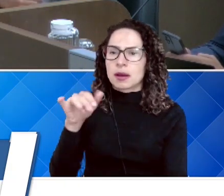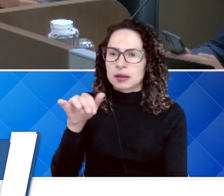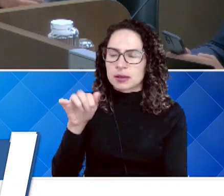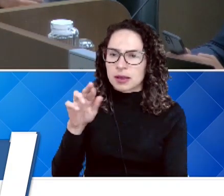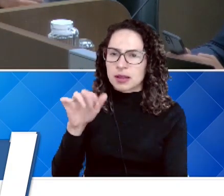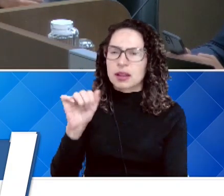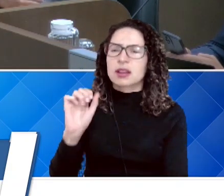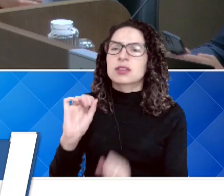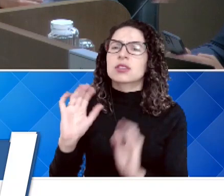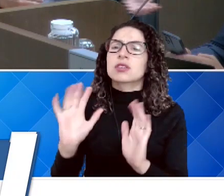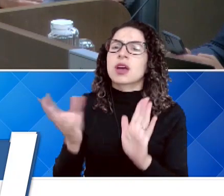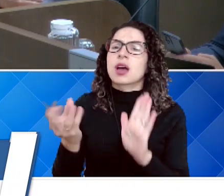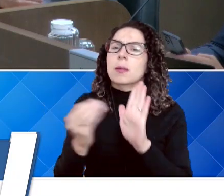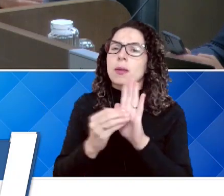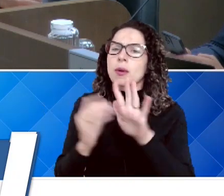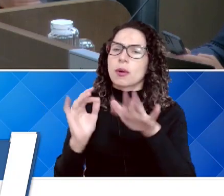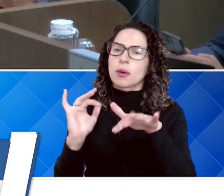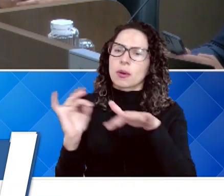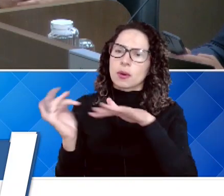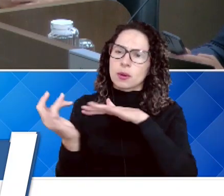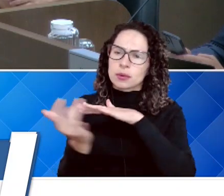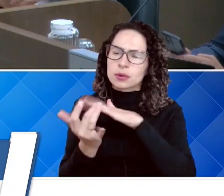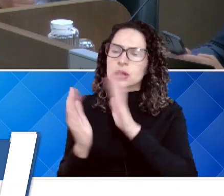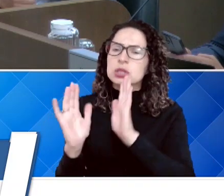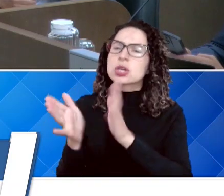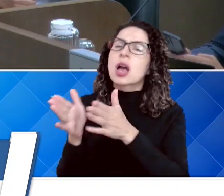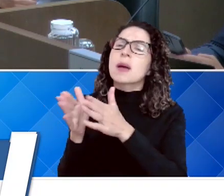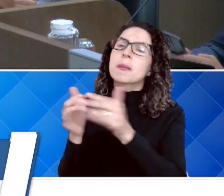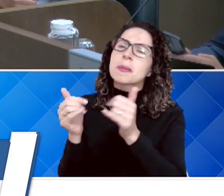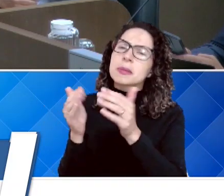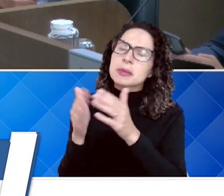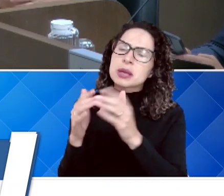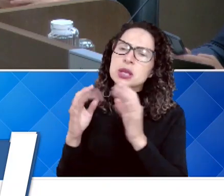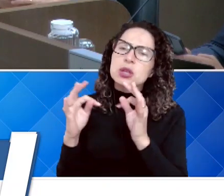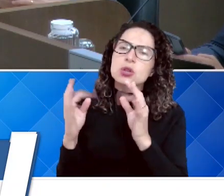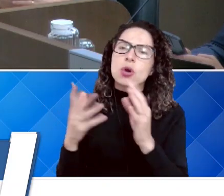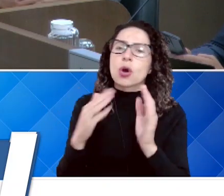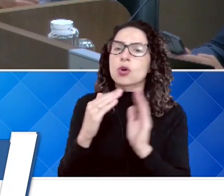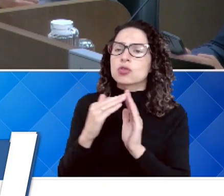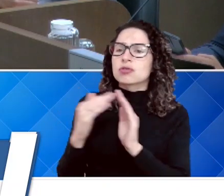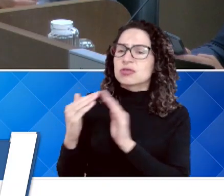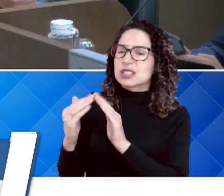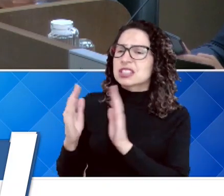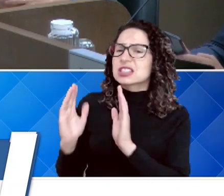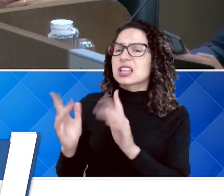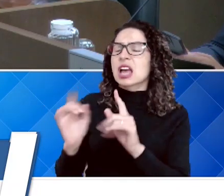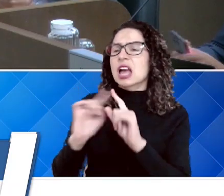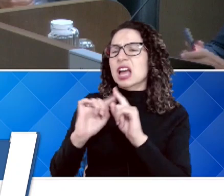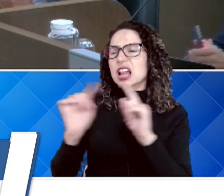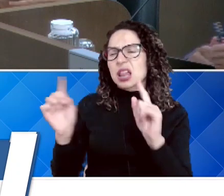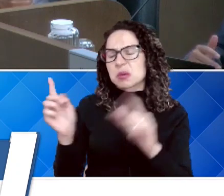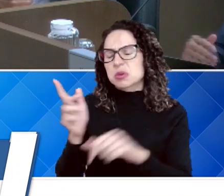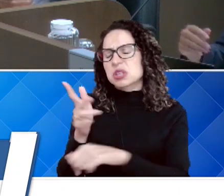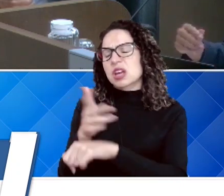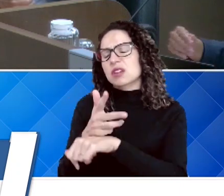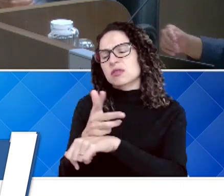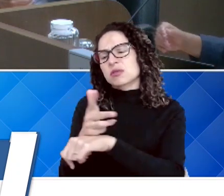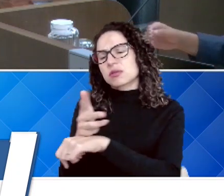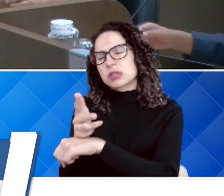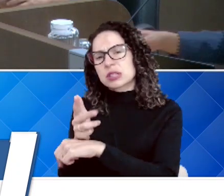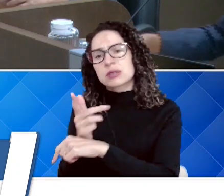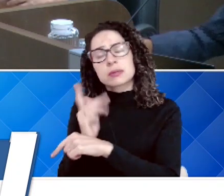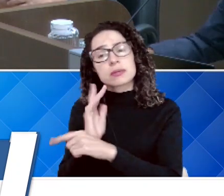sociais, já solicitou para todo mundo. Os vizinhos ali já reclamaram, ele gravou vídeo, ele fez tudo.